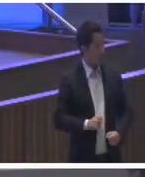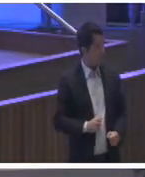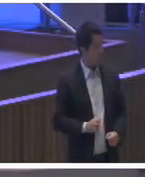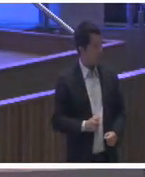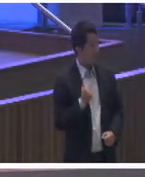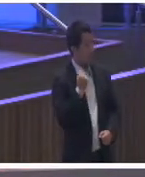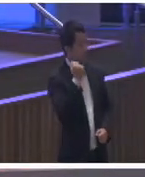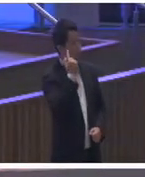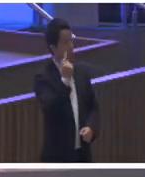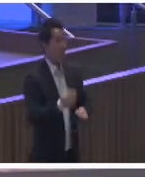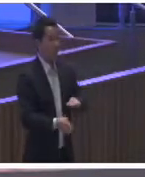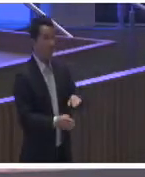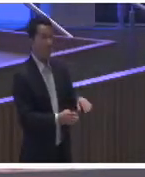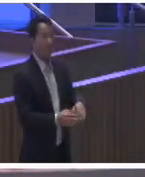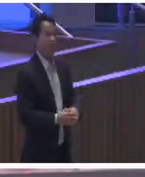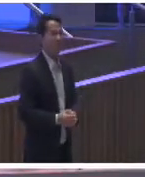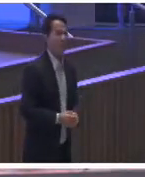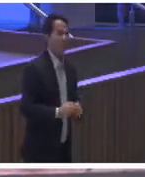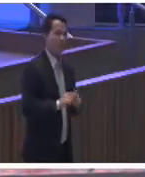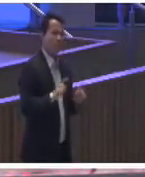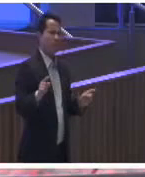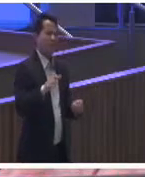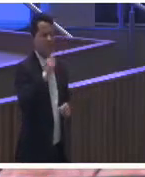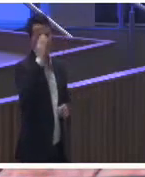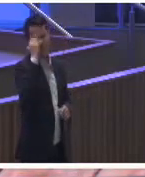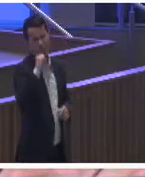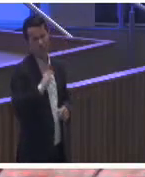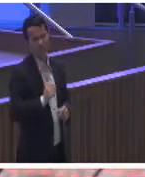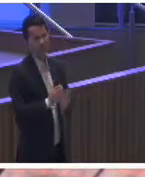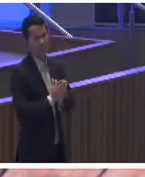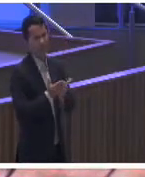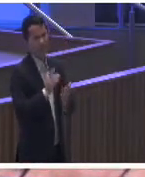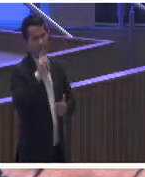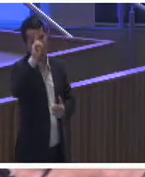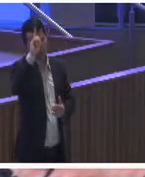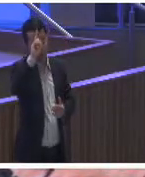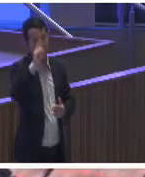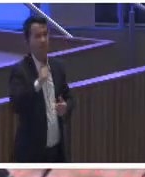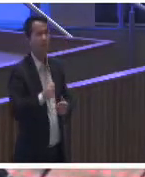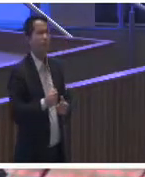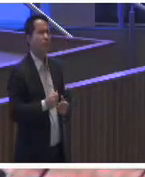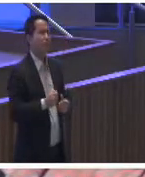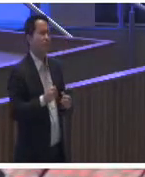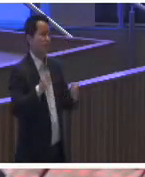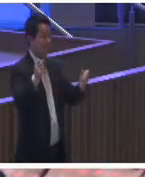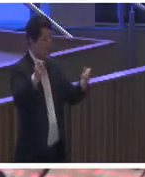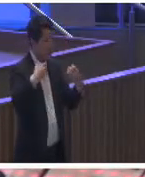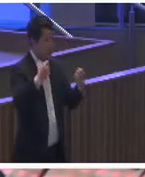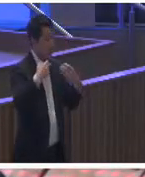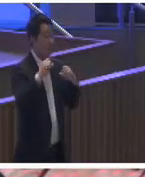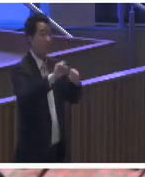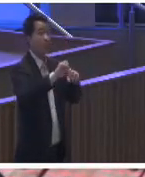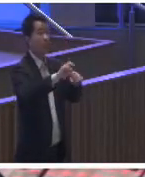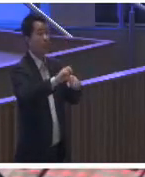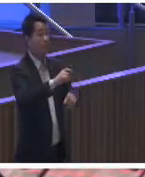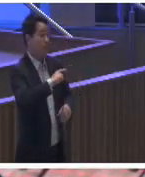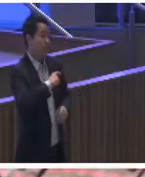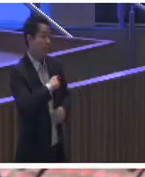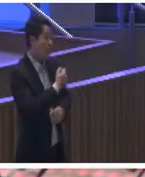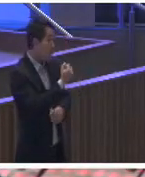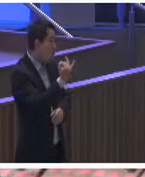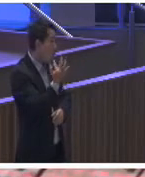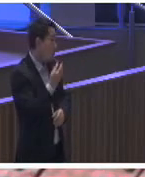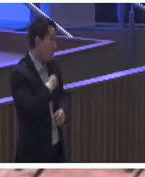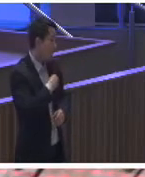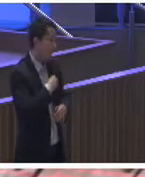ensina que determinados pecados precisam ser repreendidos publicamente para que